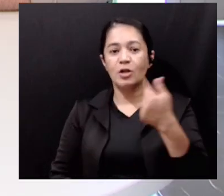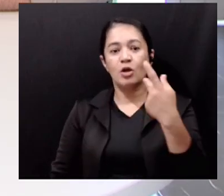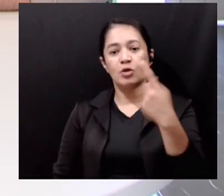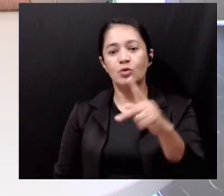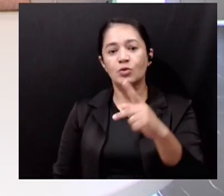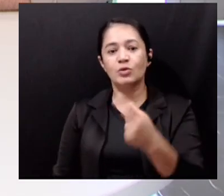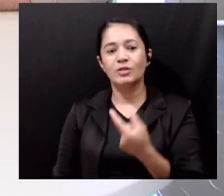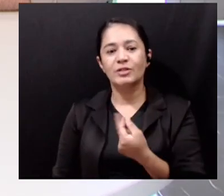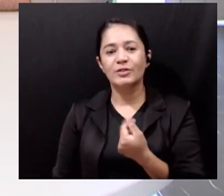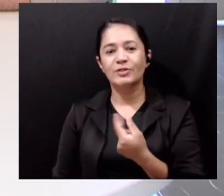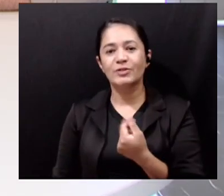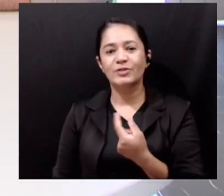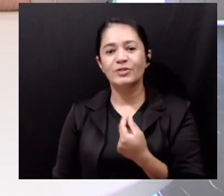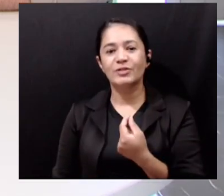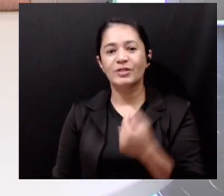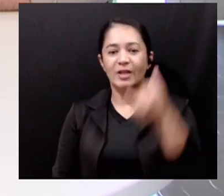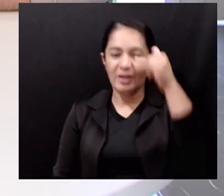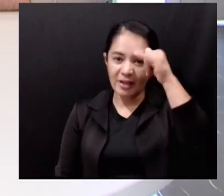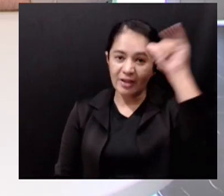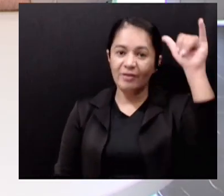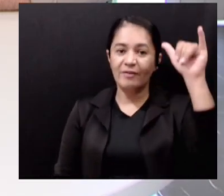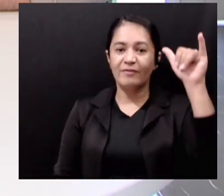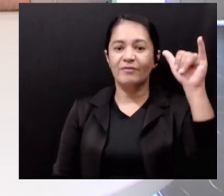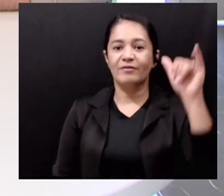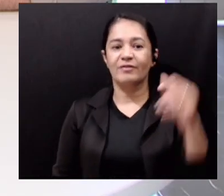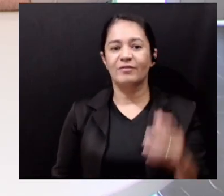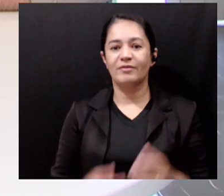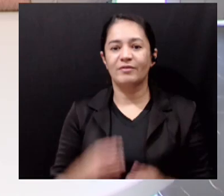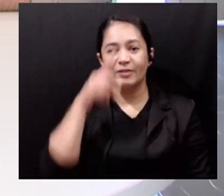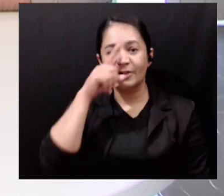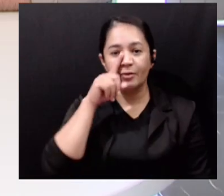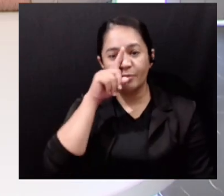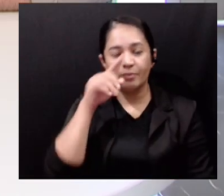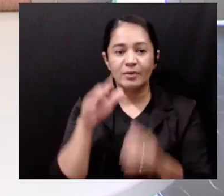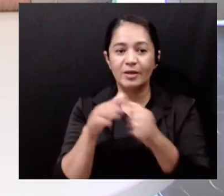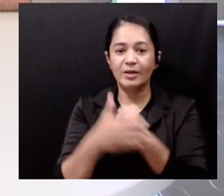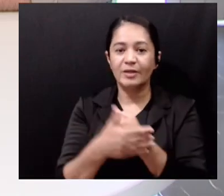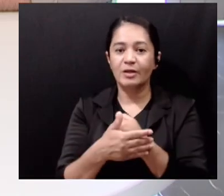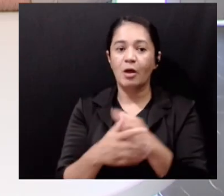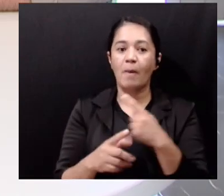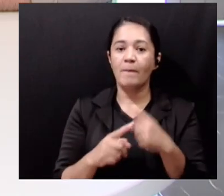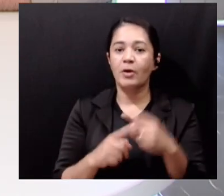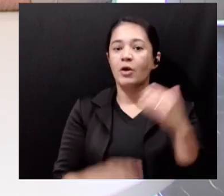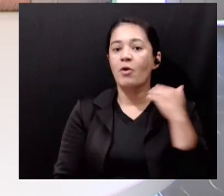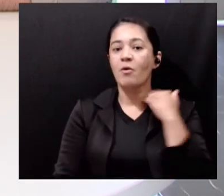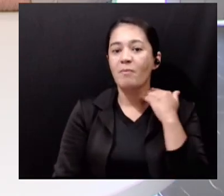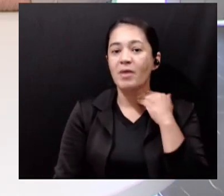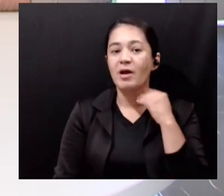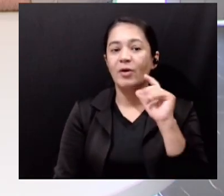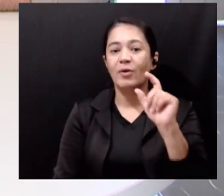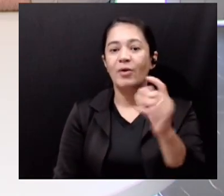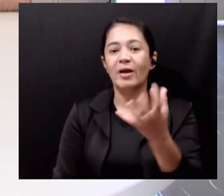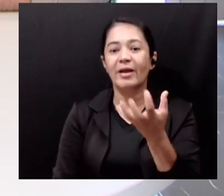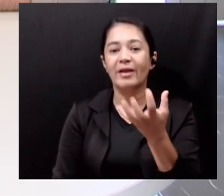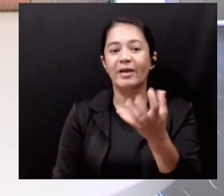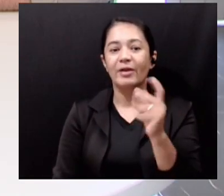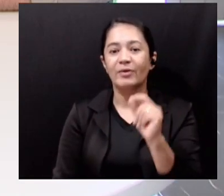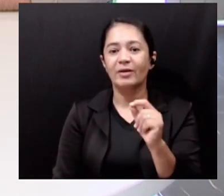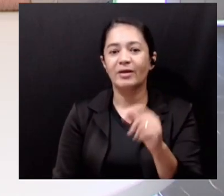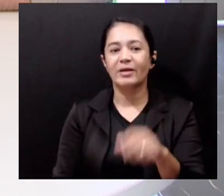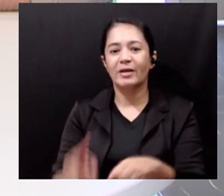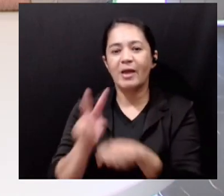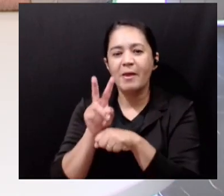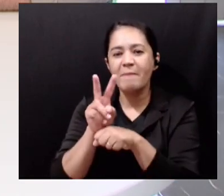em armadilhas, porque, é claro, os bancos, por exemplo, querem que você... O banco sobrevive emprestando dinheiro, o banco sobrevive